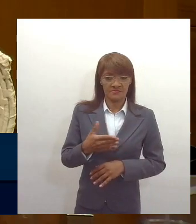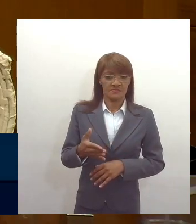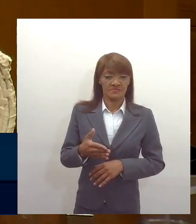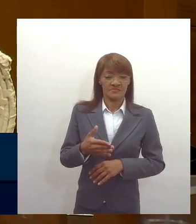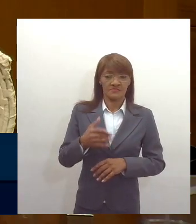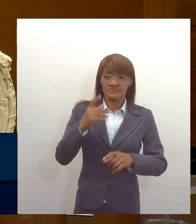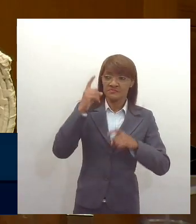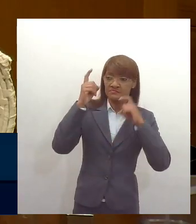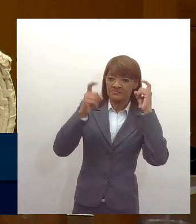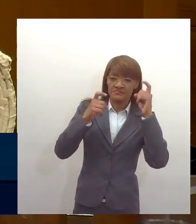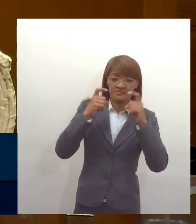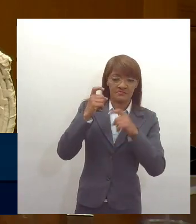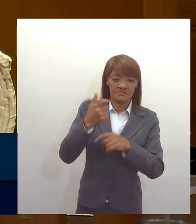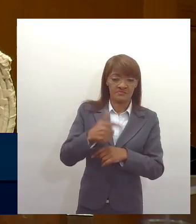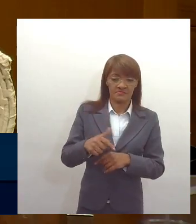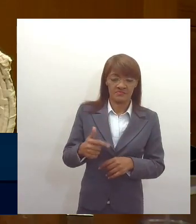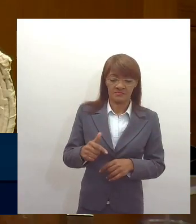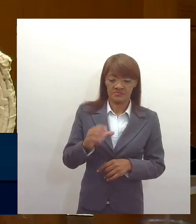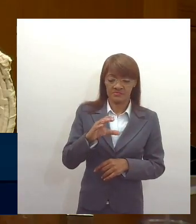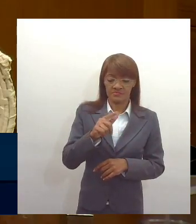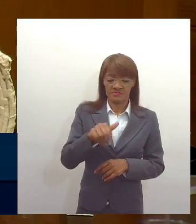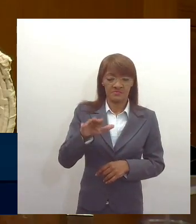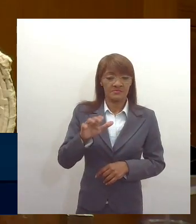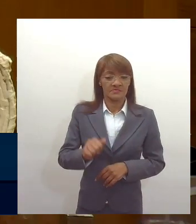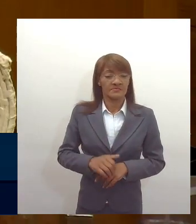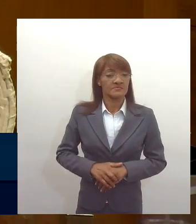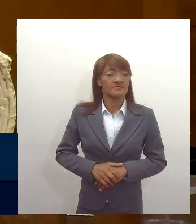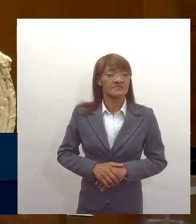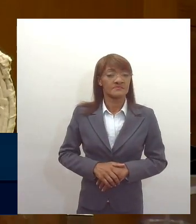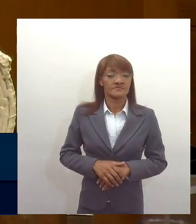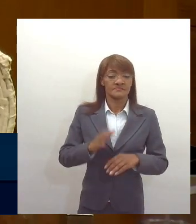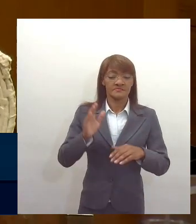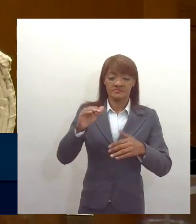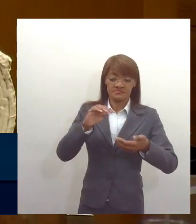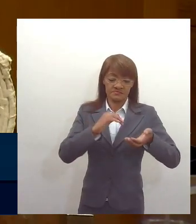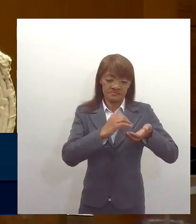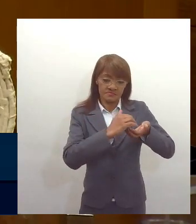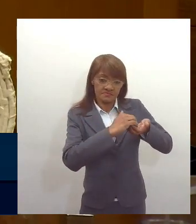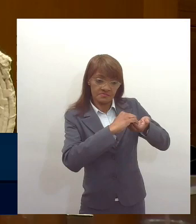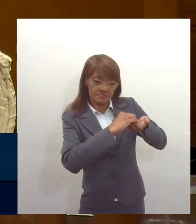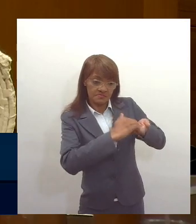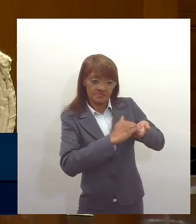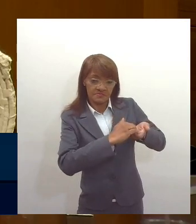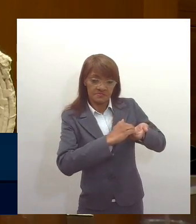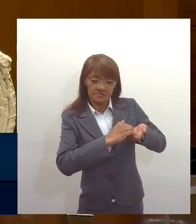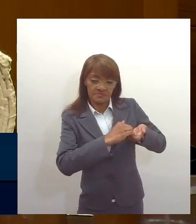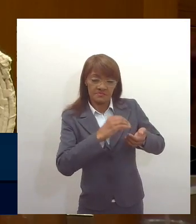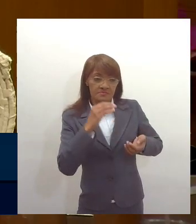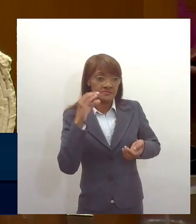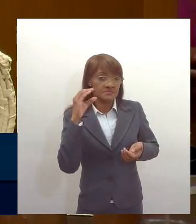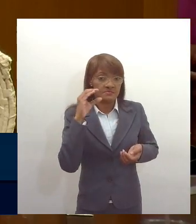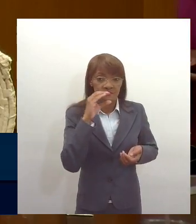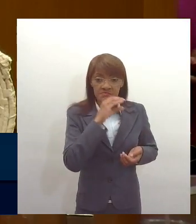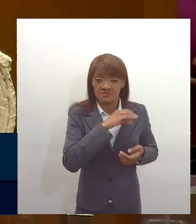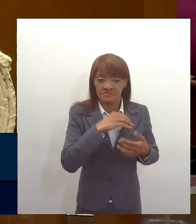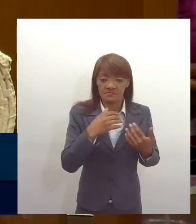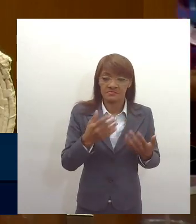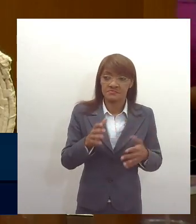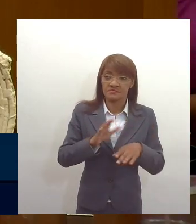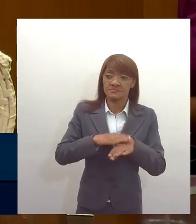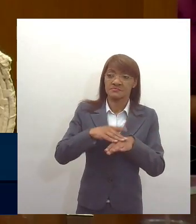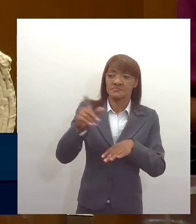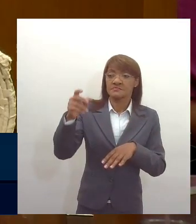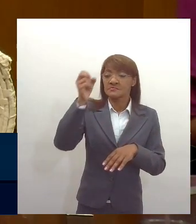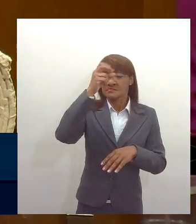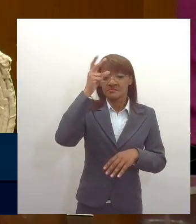área daquela, colocar aquelas telhas Eternit, que diz que até quando o prefeito foi lá, disse que saiu todo molhado, né? E ele